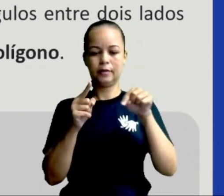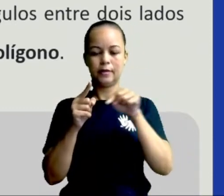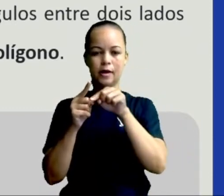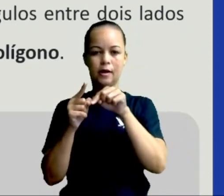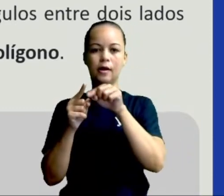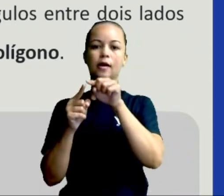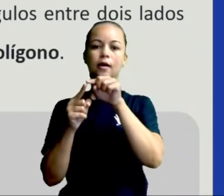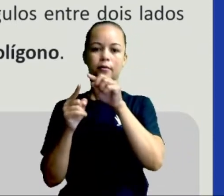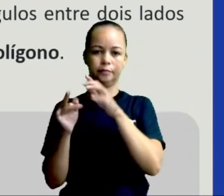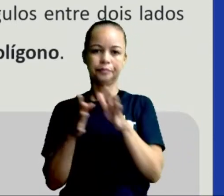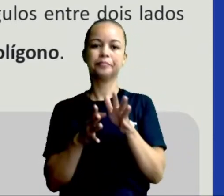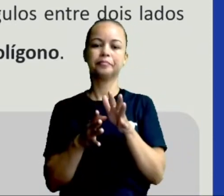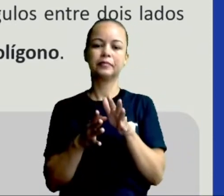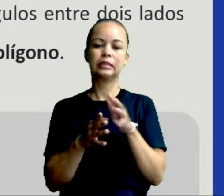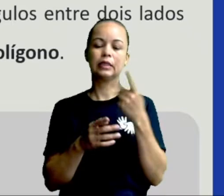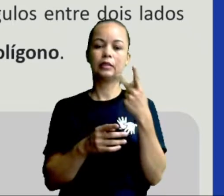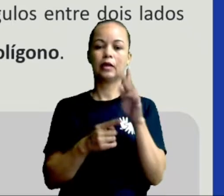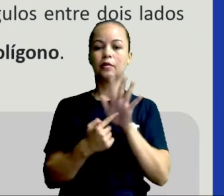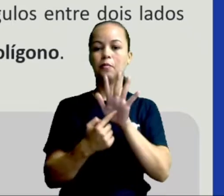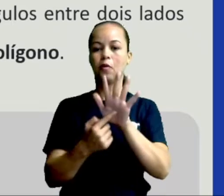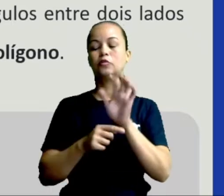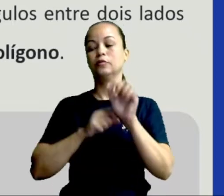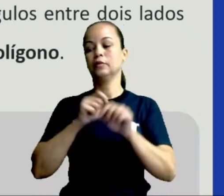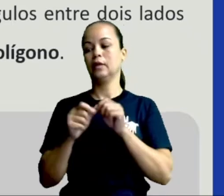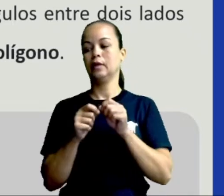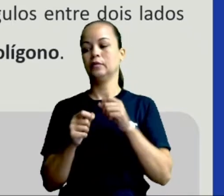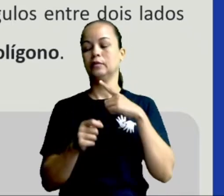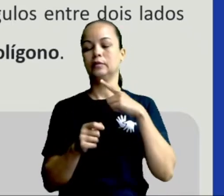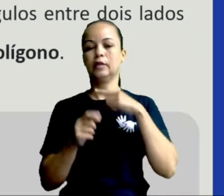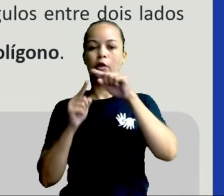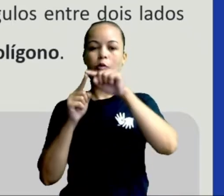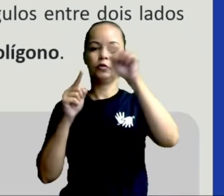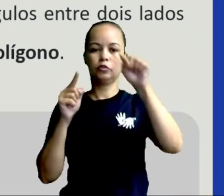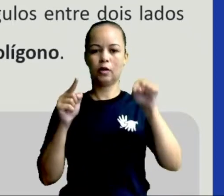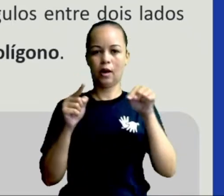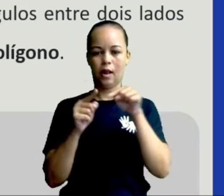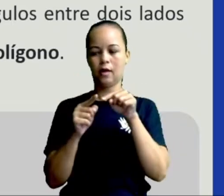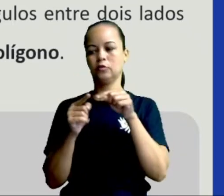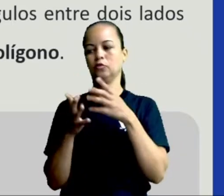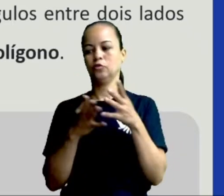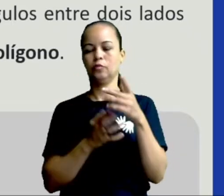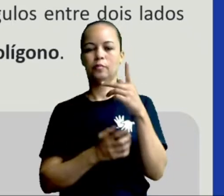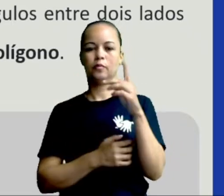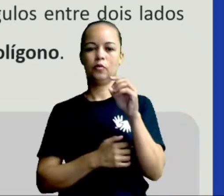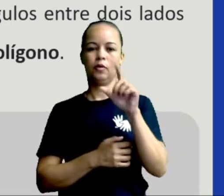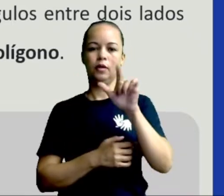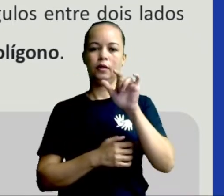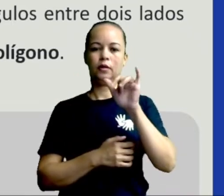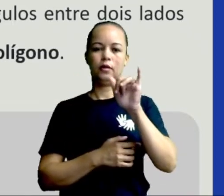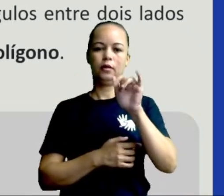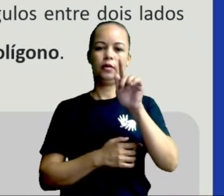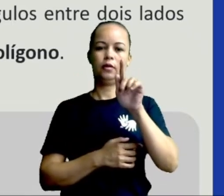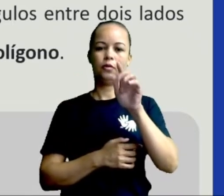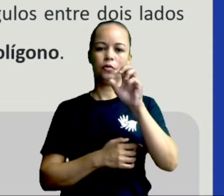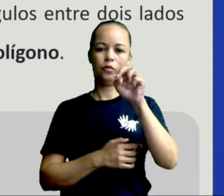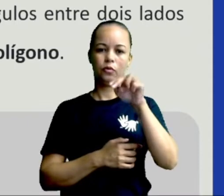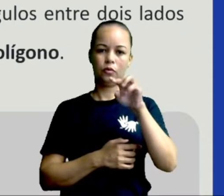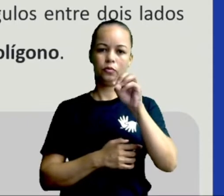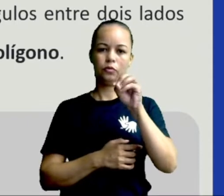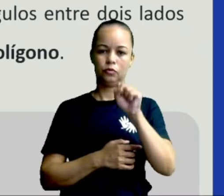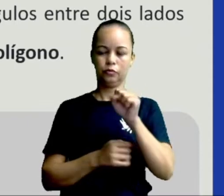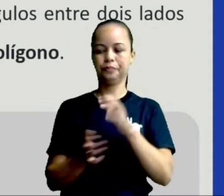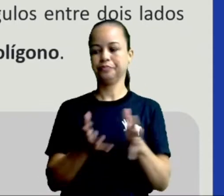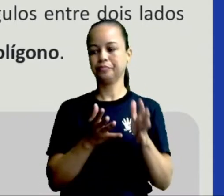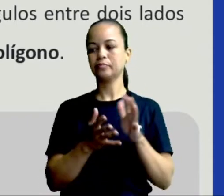formando vértices, então aí o que é que eu tenho? Os lados do polígono. Então, os vértices são os pontos de encontro entre